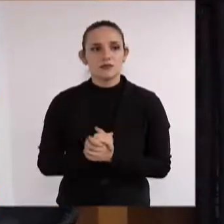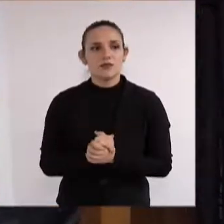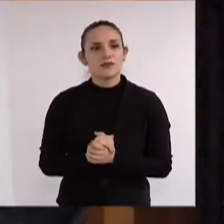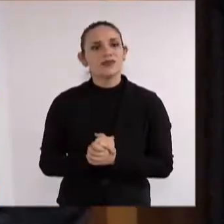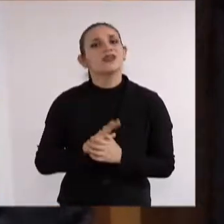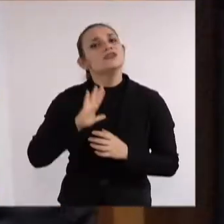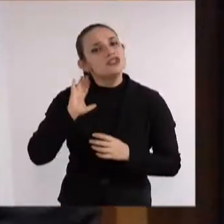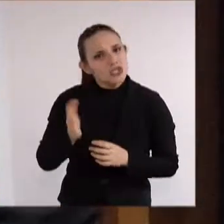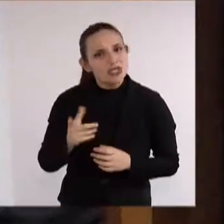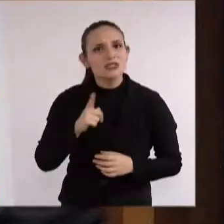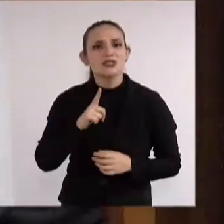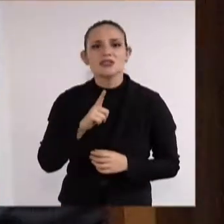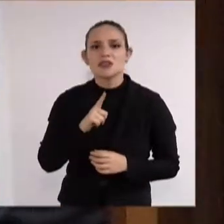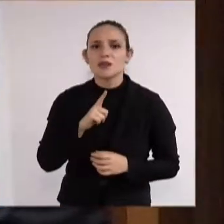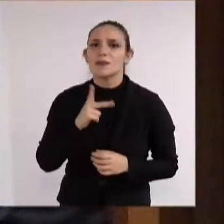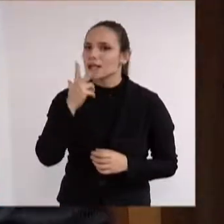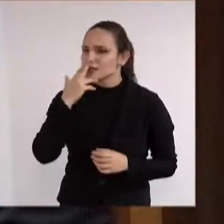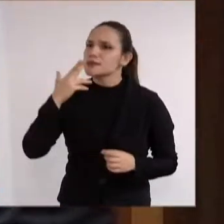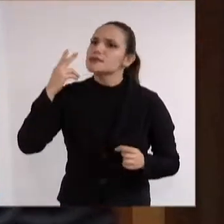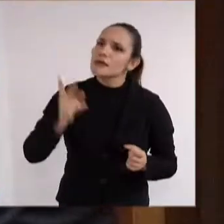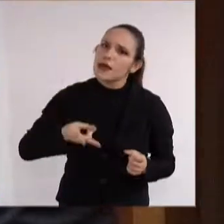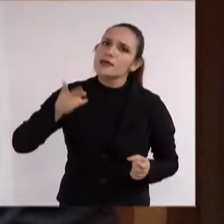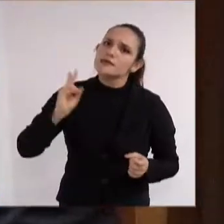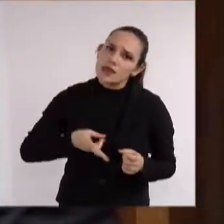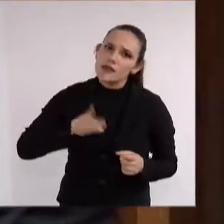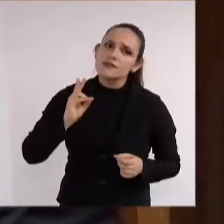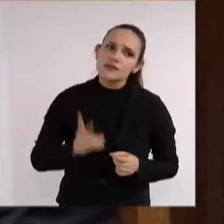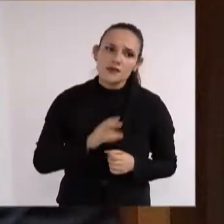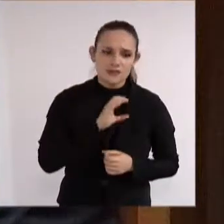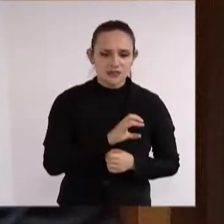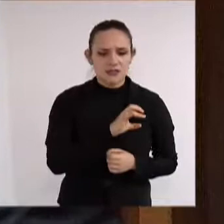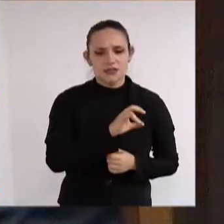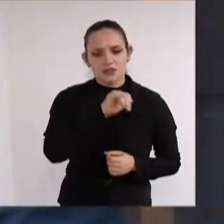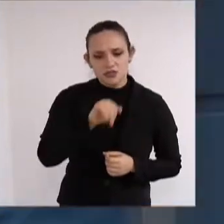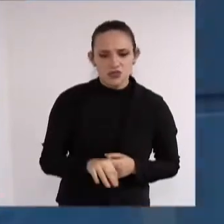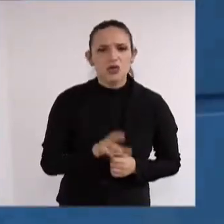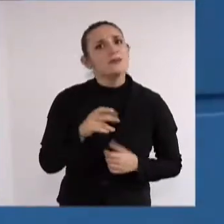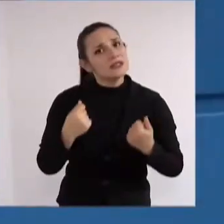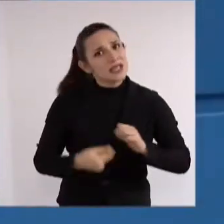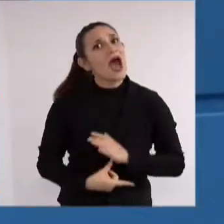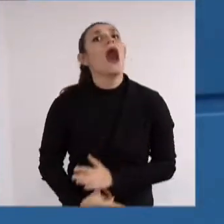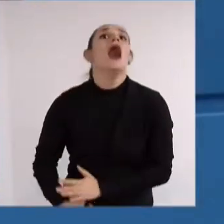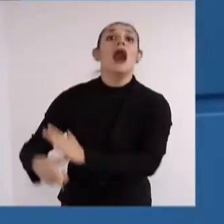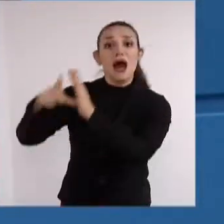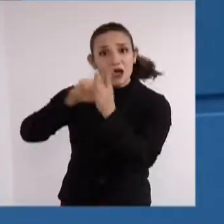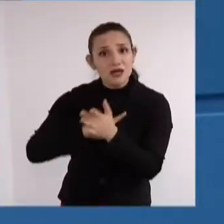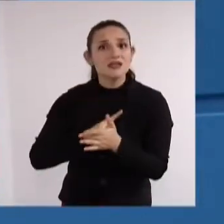anos que a Comissão de Constituição e Justiça não está de acordo com as normas, com a lei federal, com a